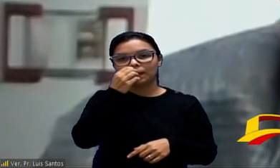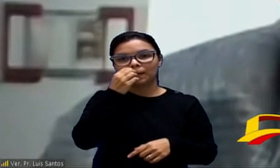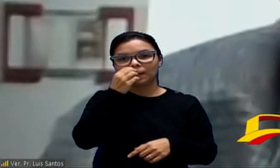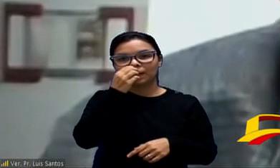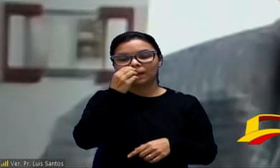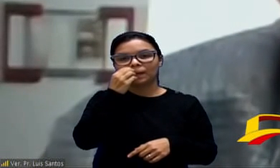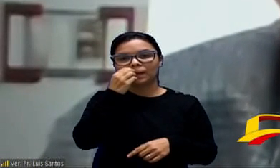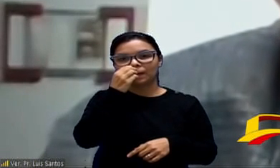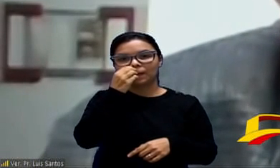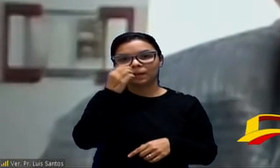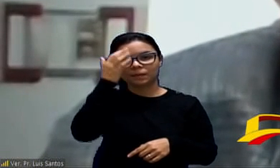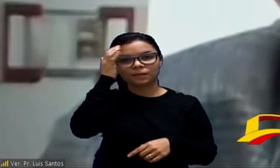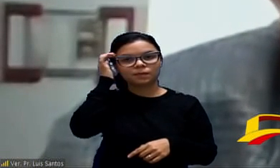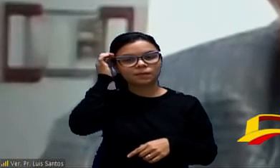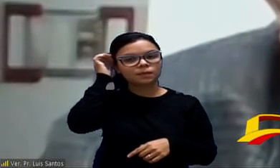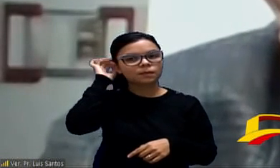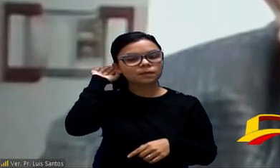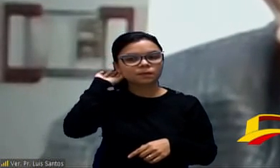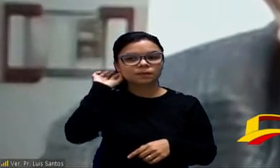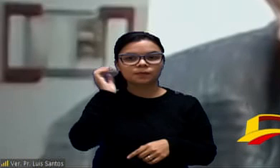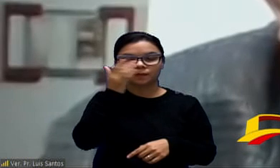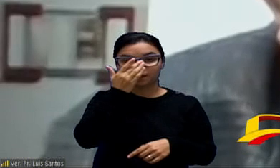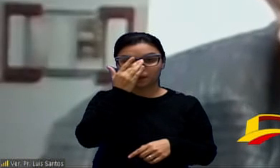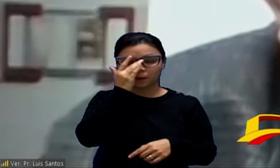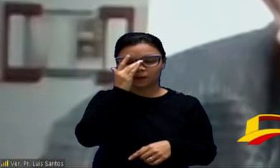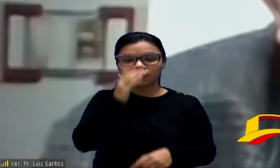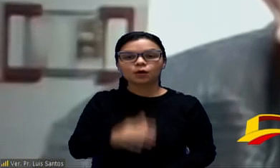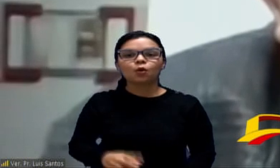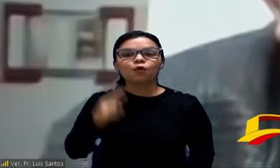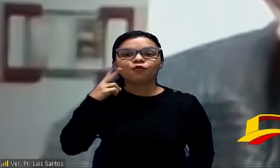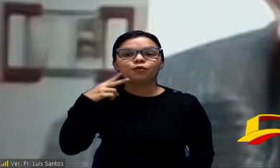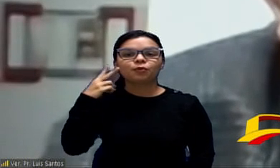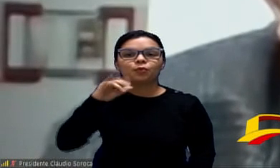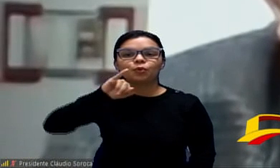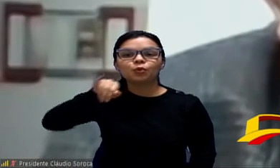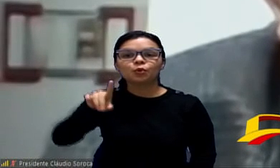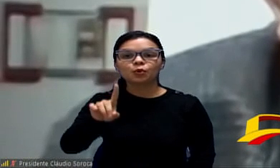O vereador João Donizete já adiantou